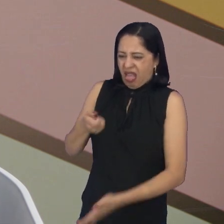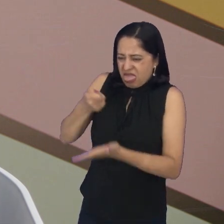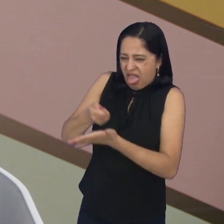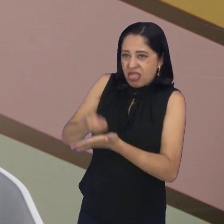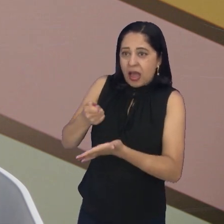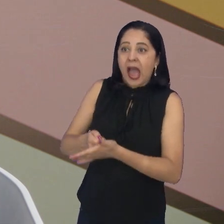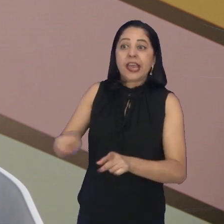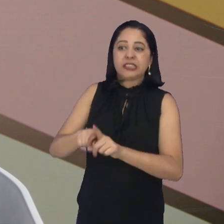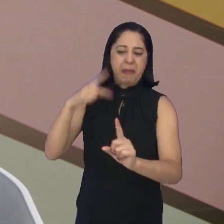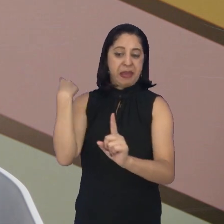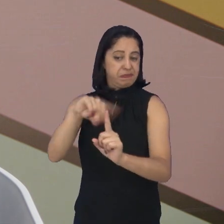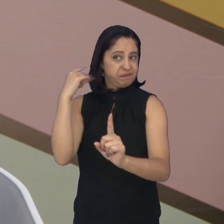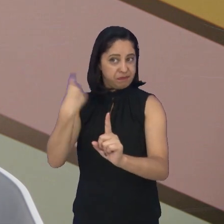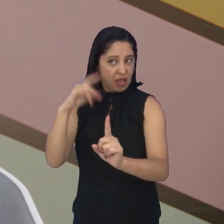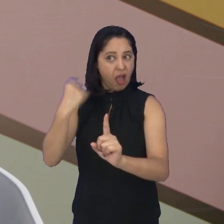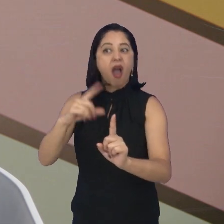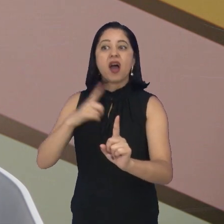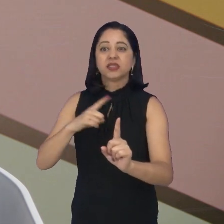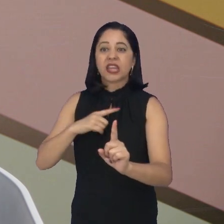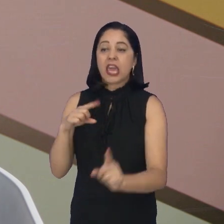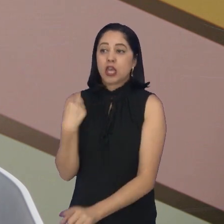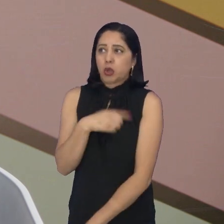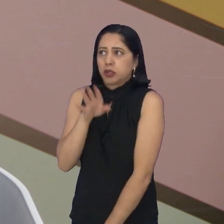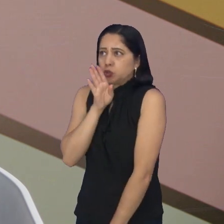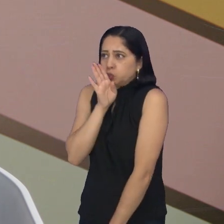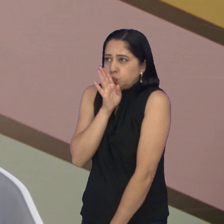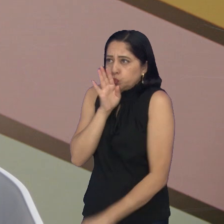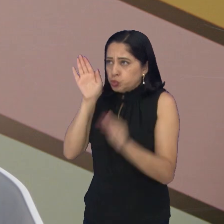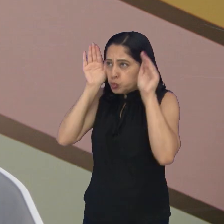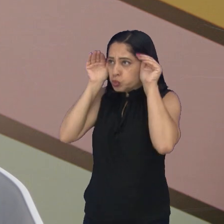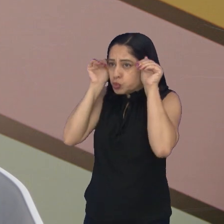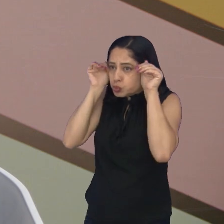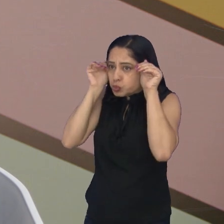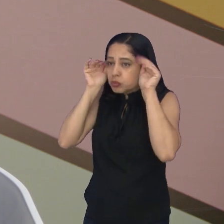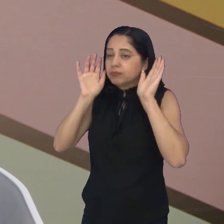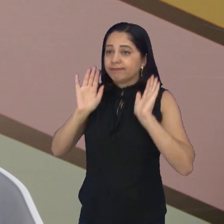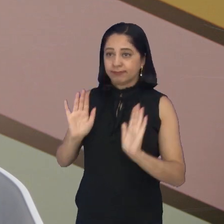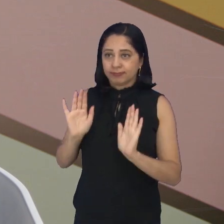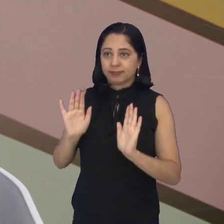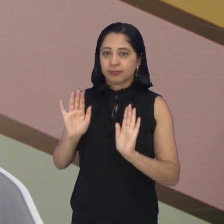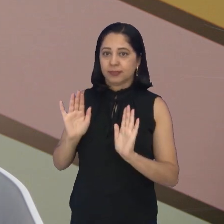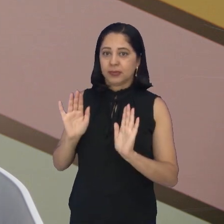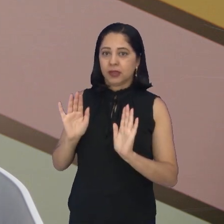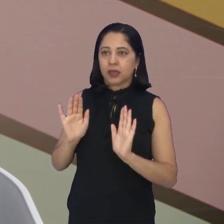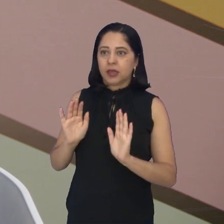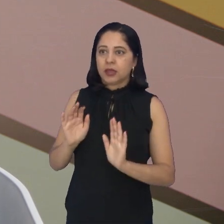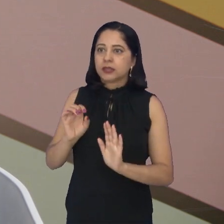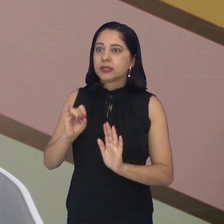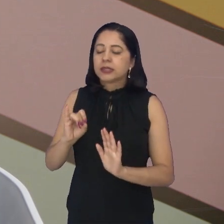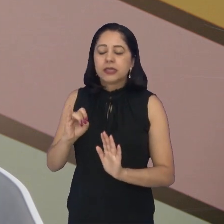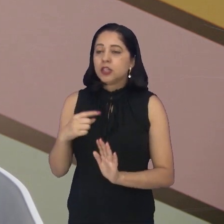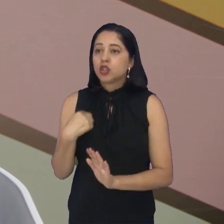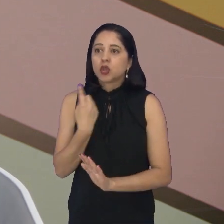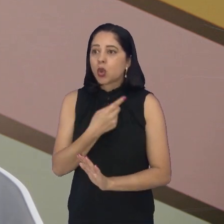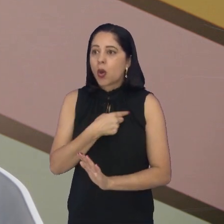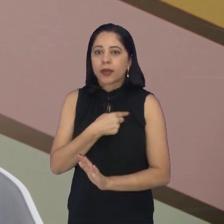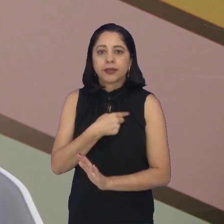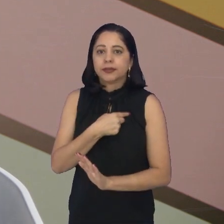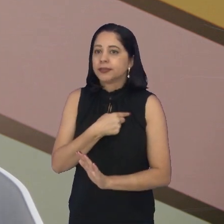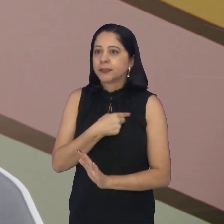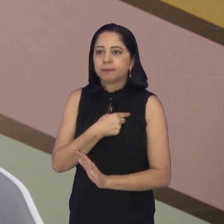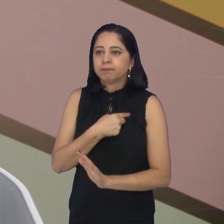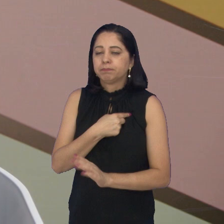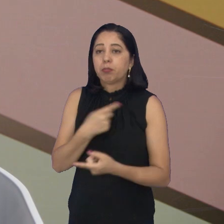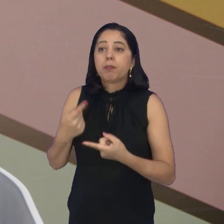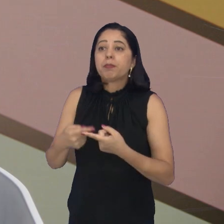apanhou muito, que a gente foi muito calado. Então, o que acontece quando a gente não estuda para para